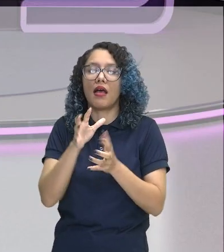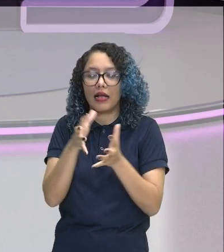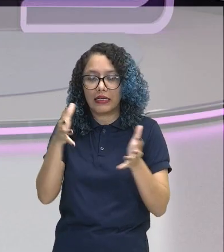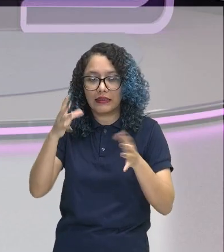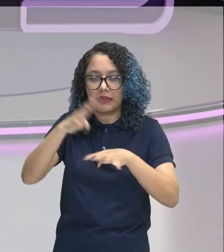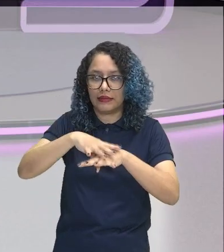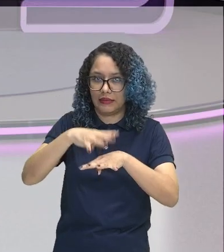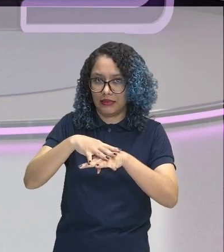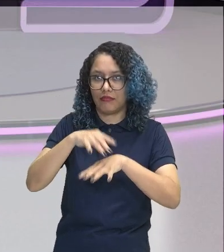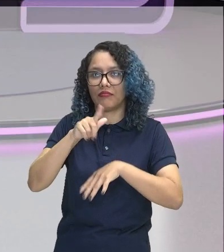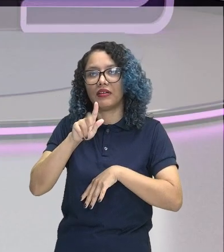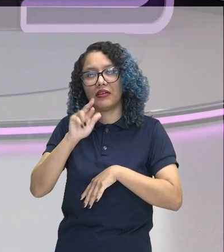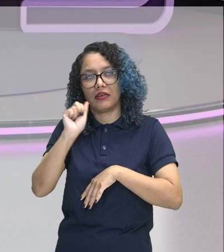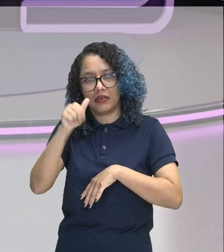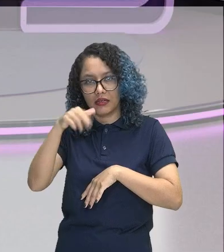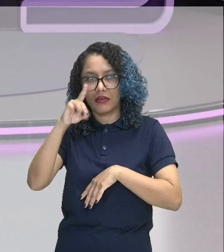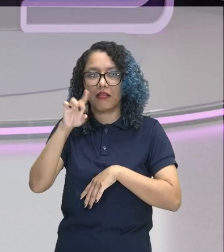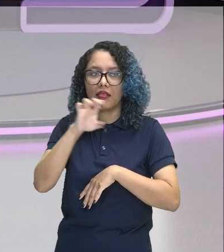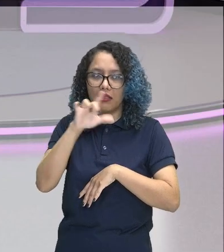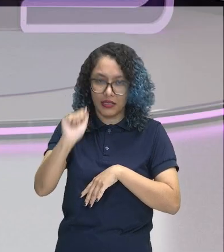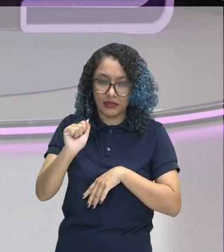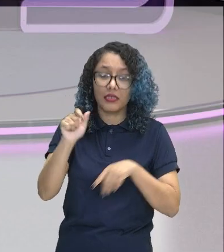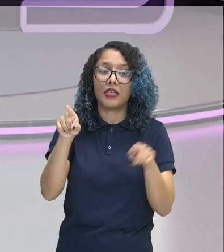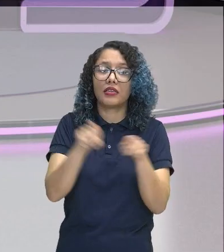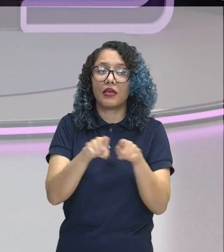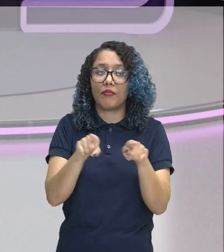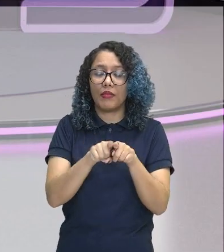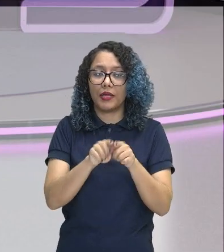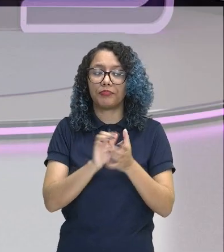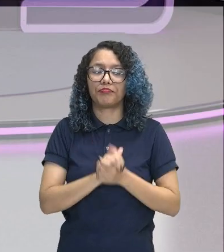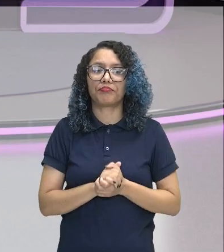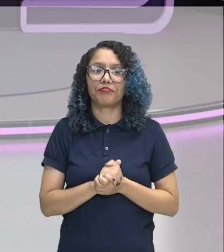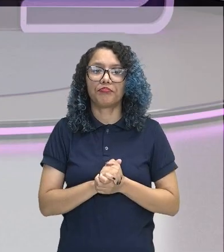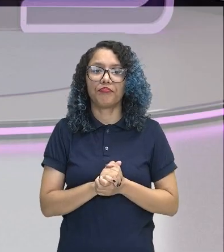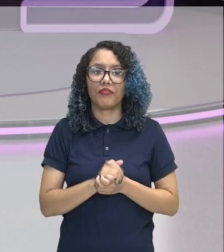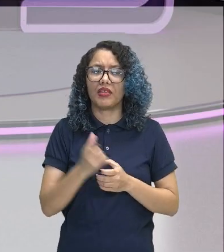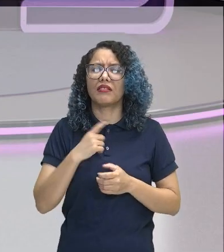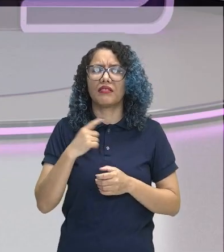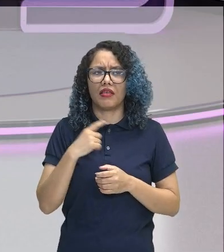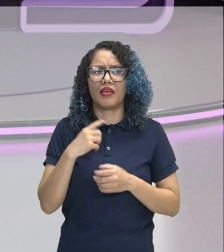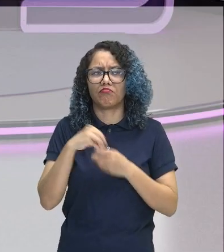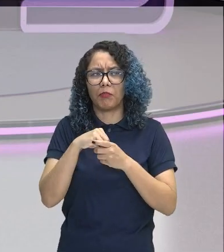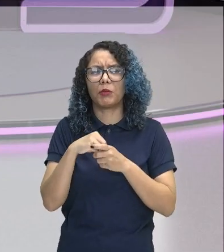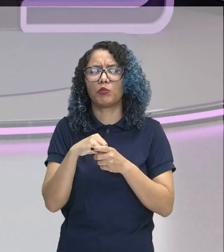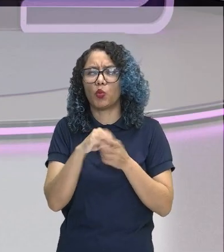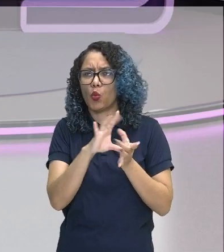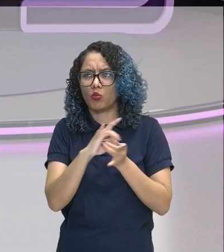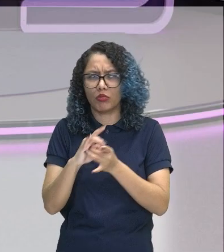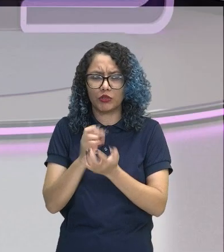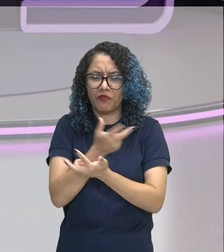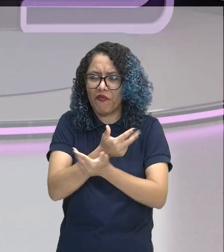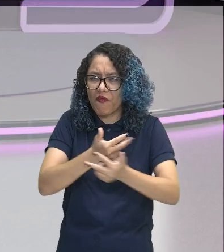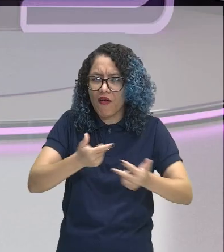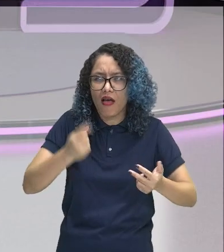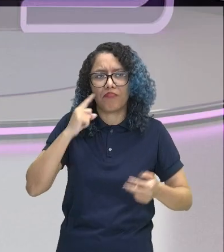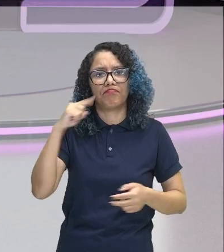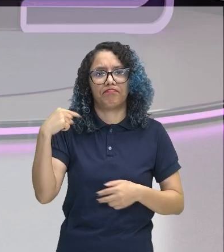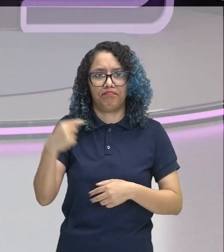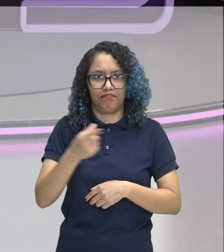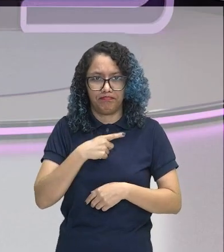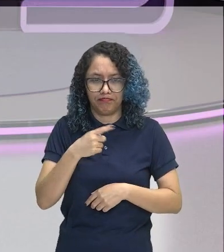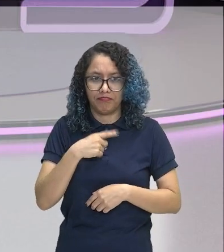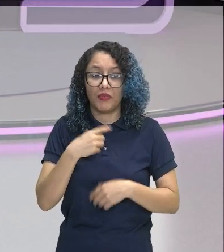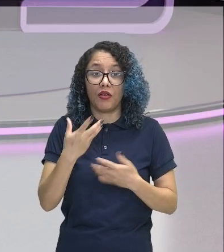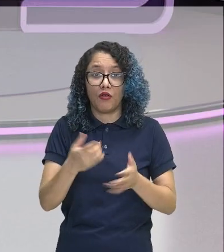certo? E mais uma coisa que eu tenho para te falar, ó. Elas estão presentes em várias situações do nosso dia a dia, certo? Vou dar aqui